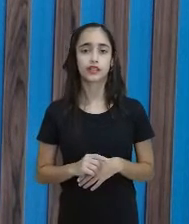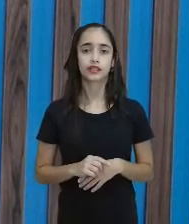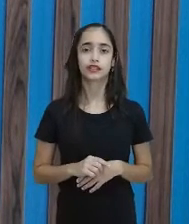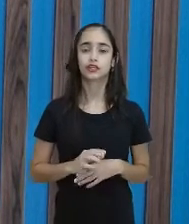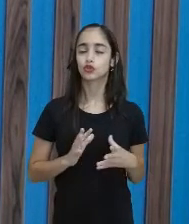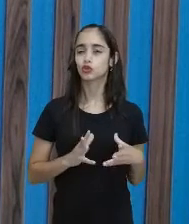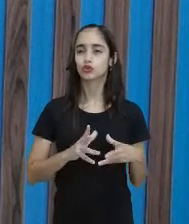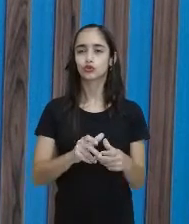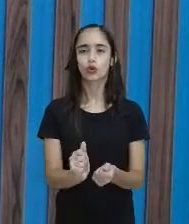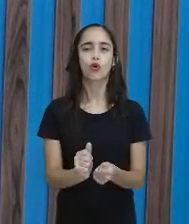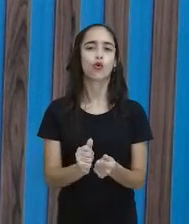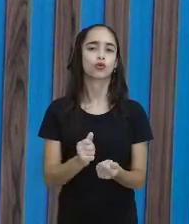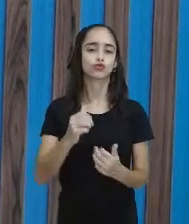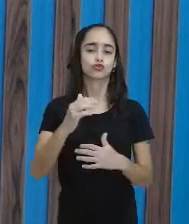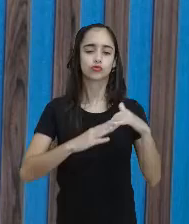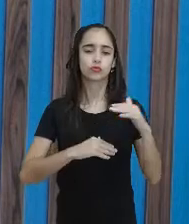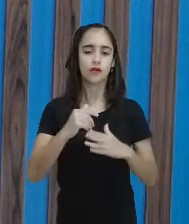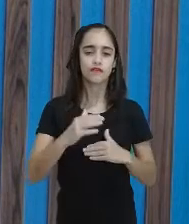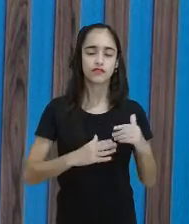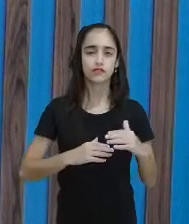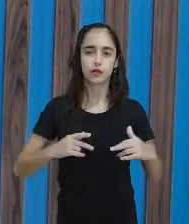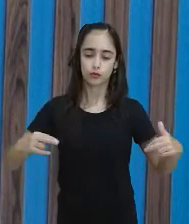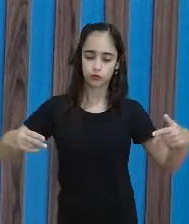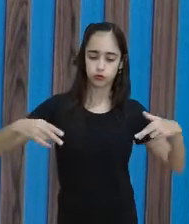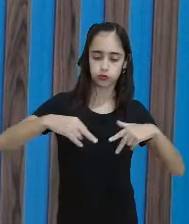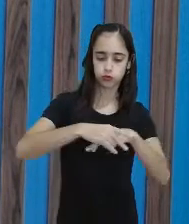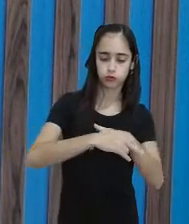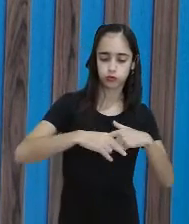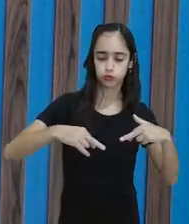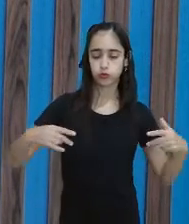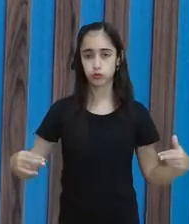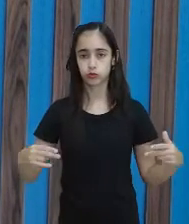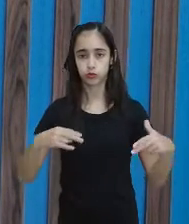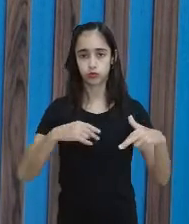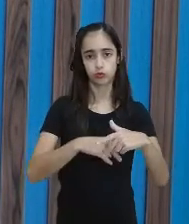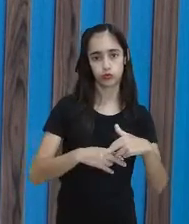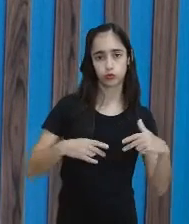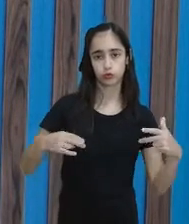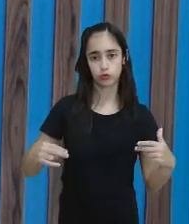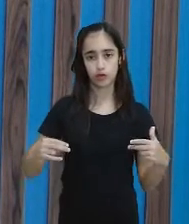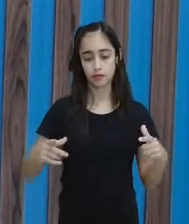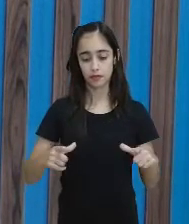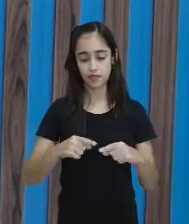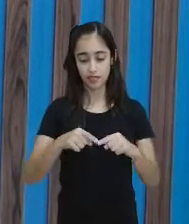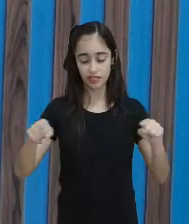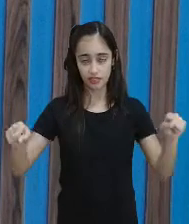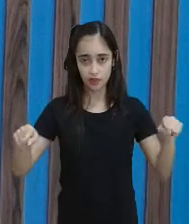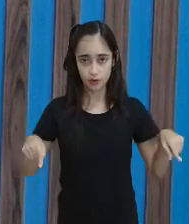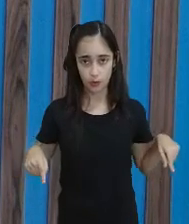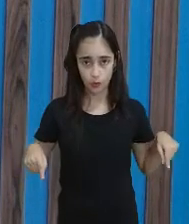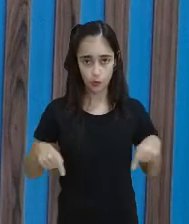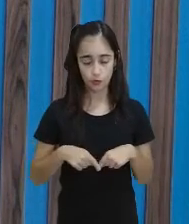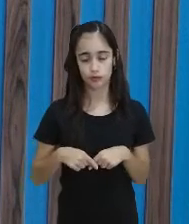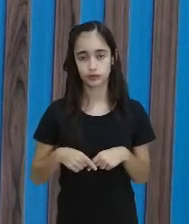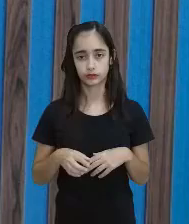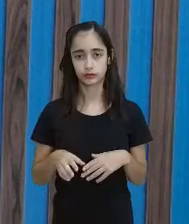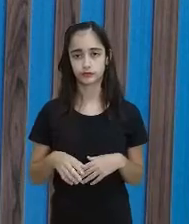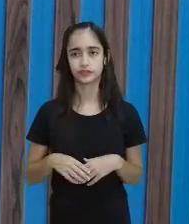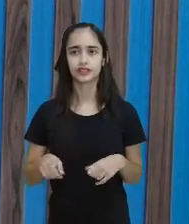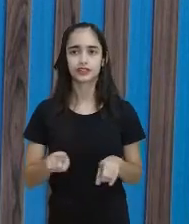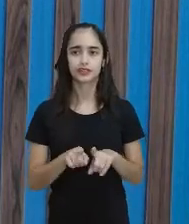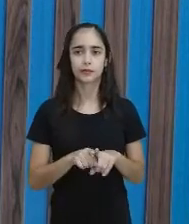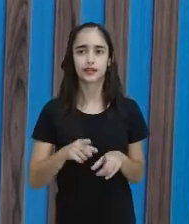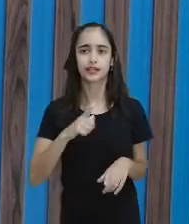E também existe a formação 4-2, quando a gente tem 2 levantadores, né,